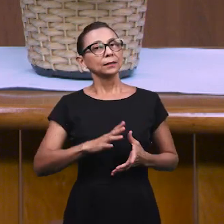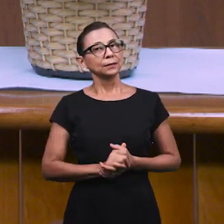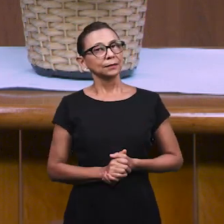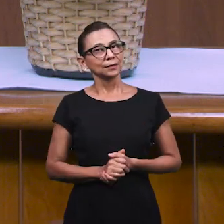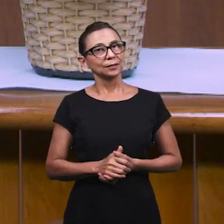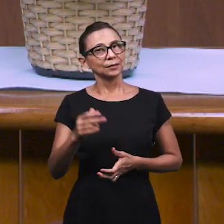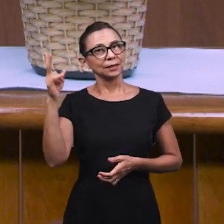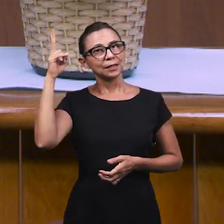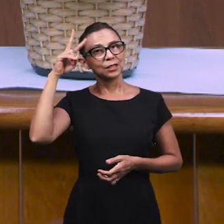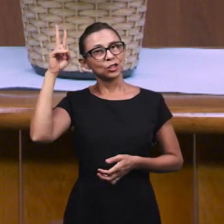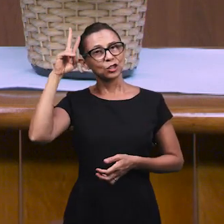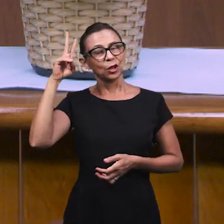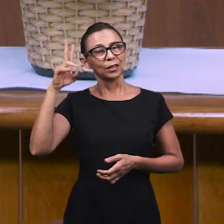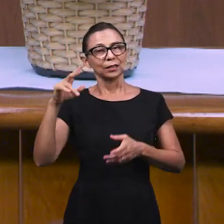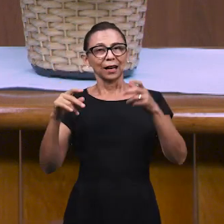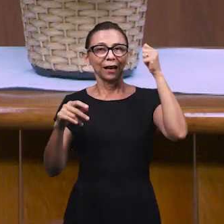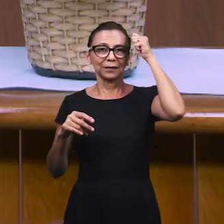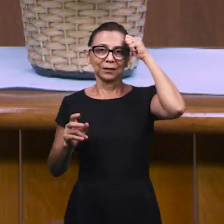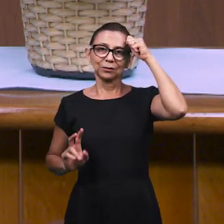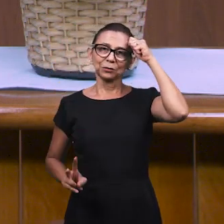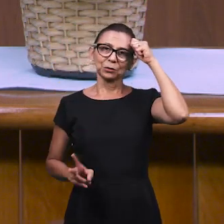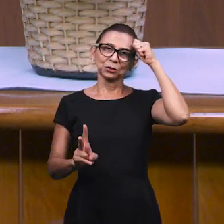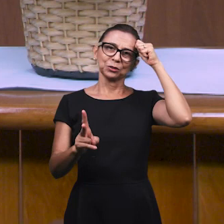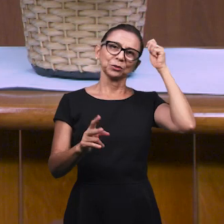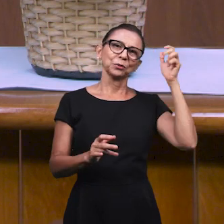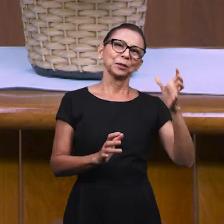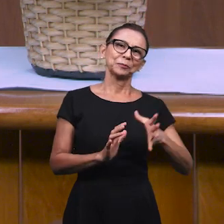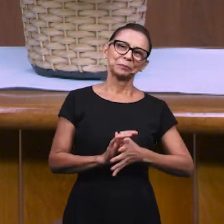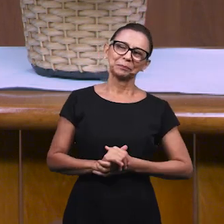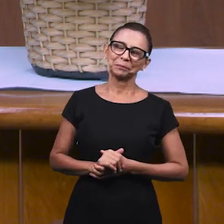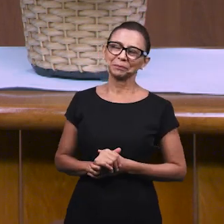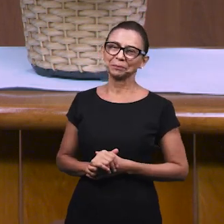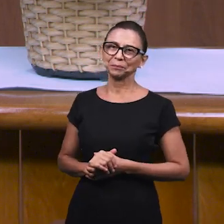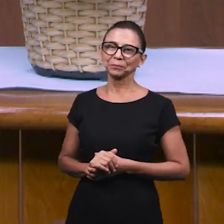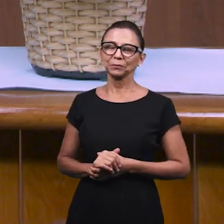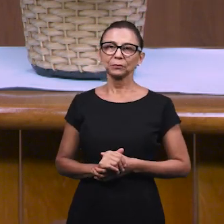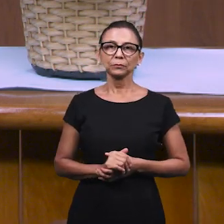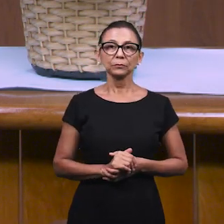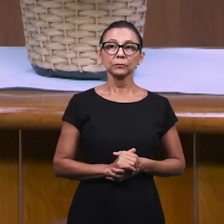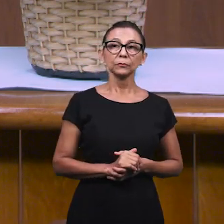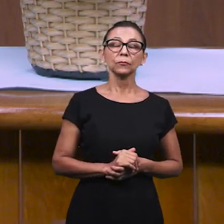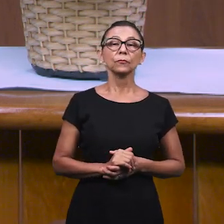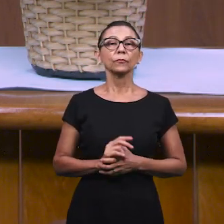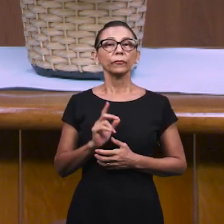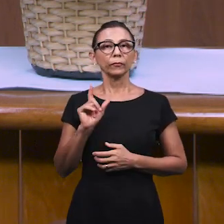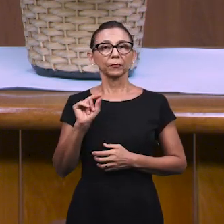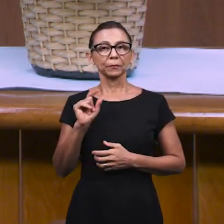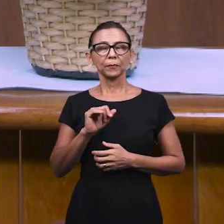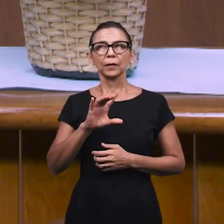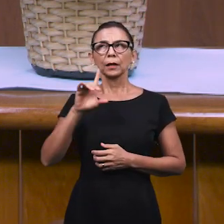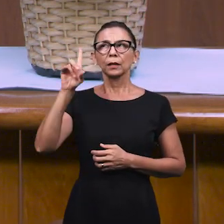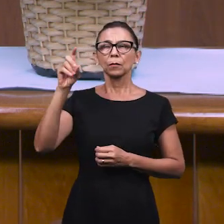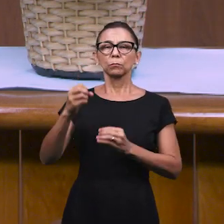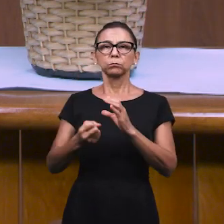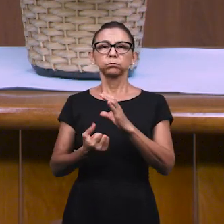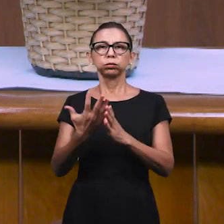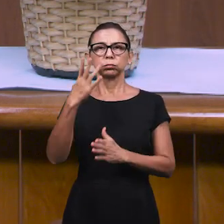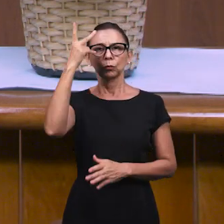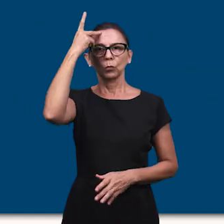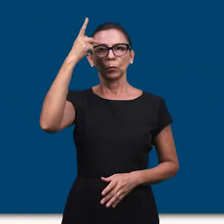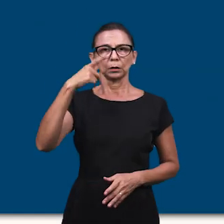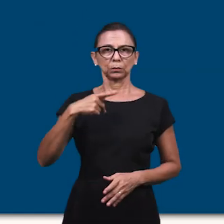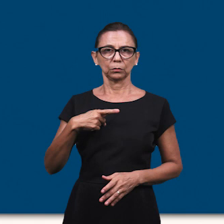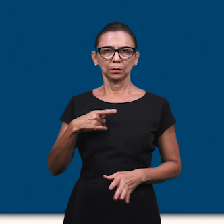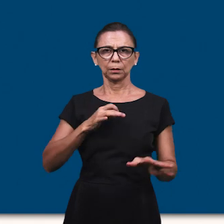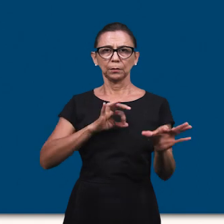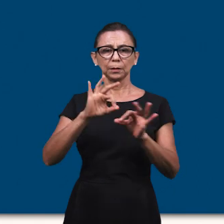dizer, uma sequência infeliz. O que nós vemos aqui, vamos ver esse texto aqui que nós temos aqui. Nós vemos que Deus, quando Ele criou o homem, Ele criou